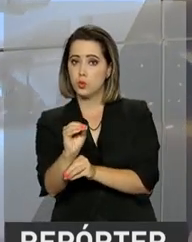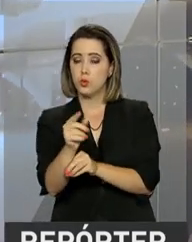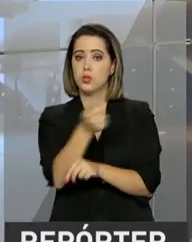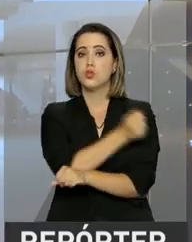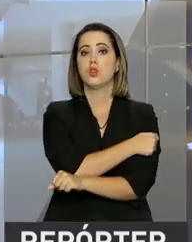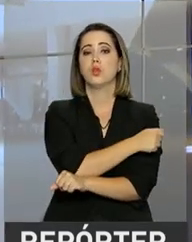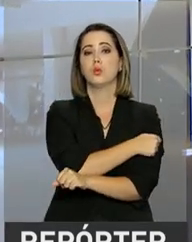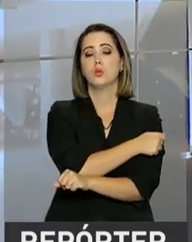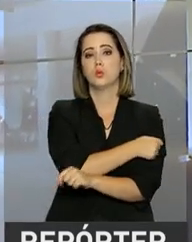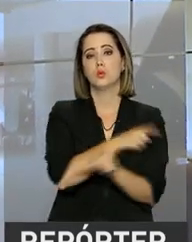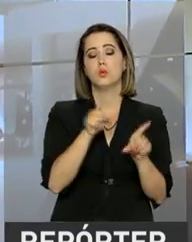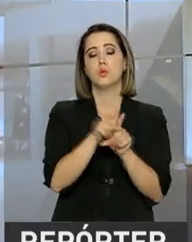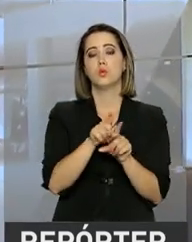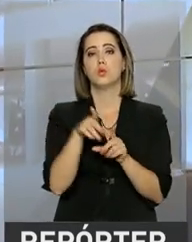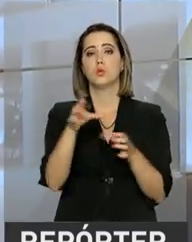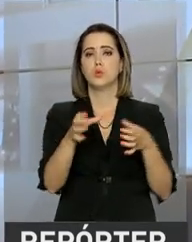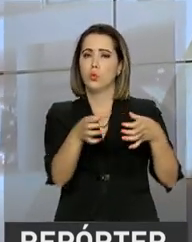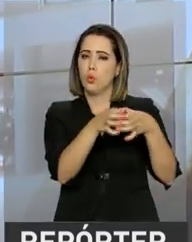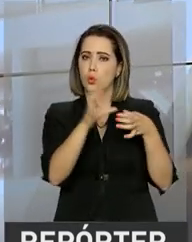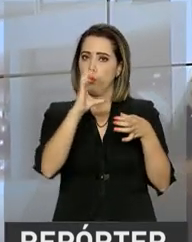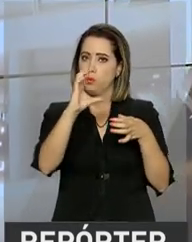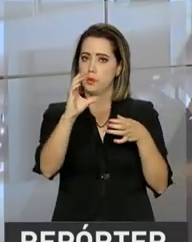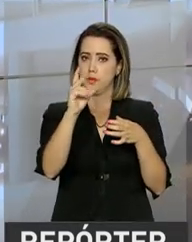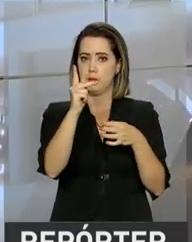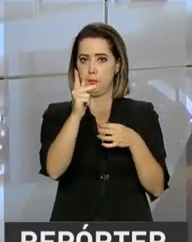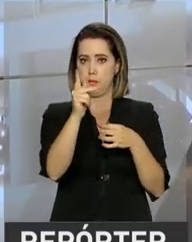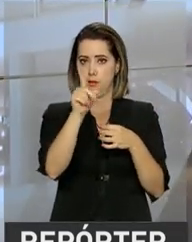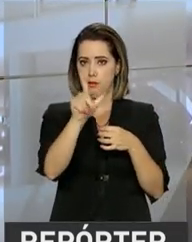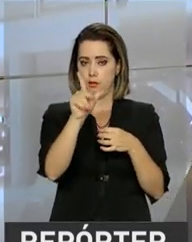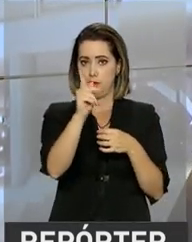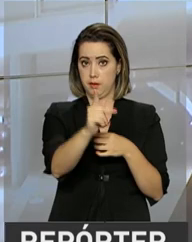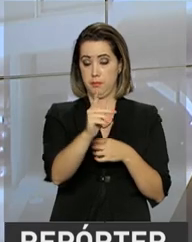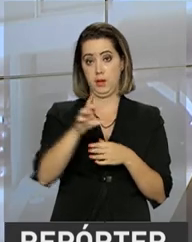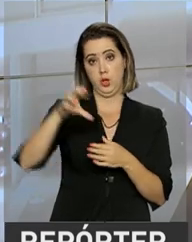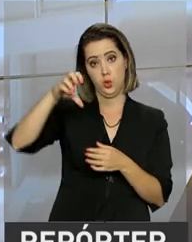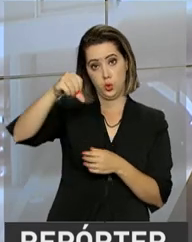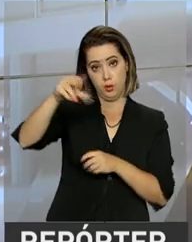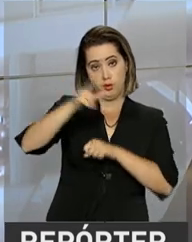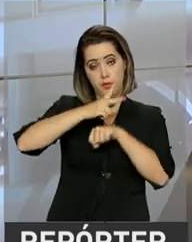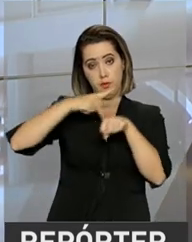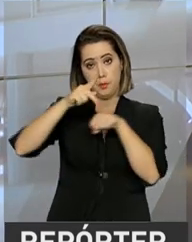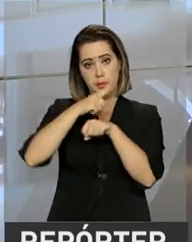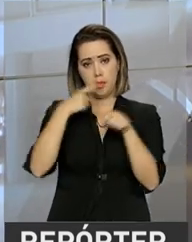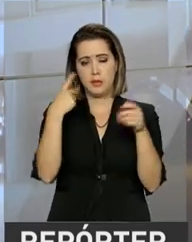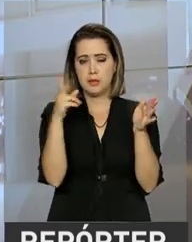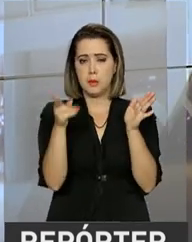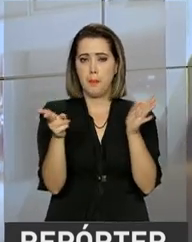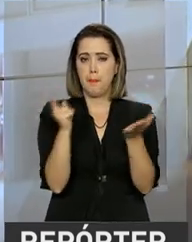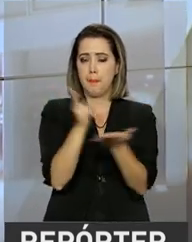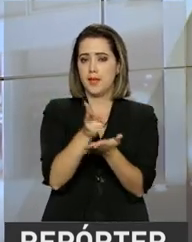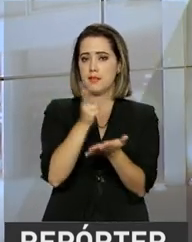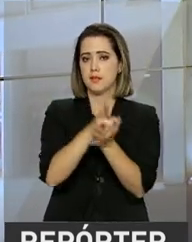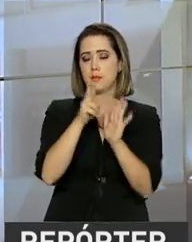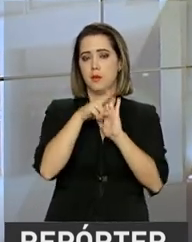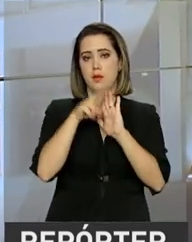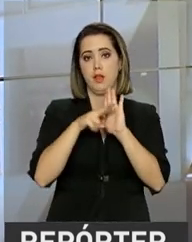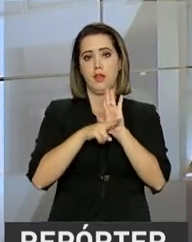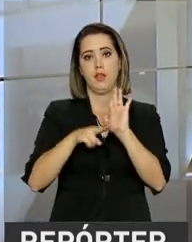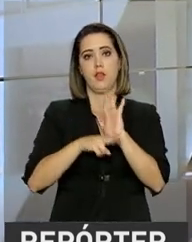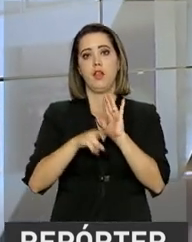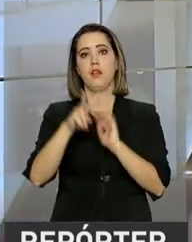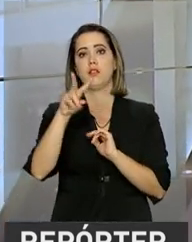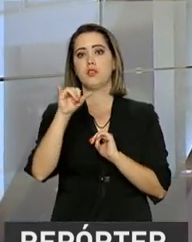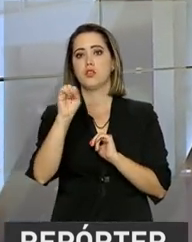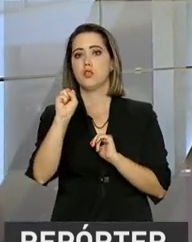países de língua portuguesa. O documento prevê que os nove países da comunidade adotem as mesmas regras de emissão do visto